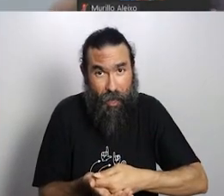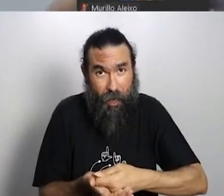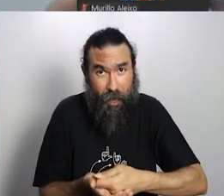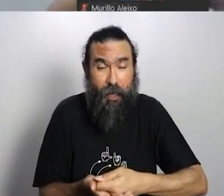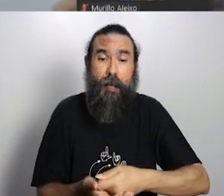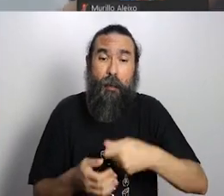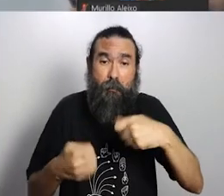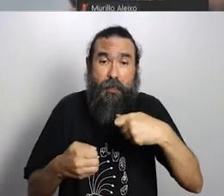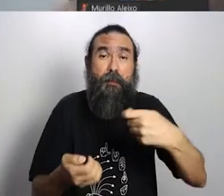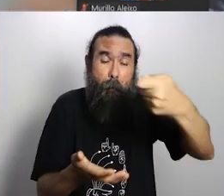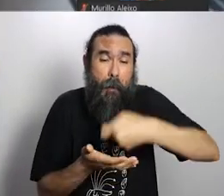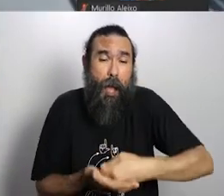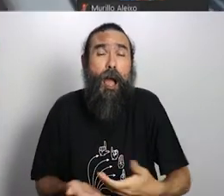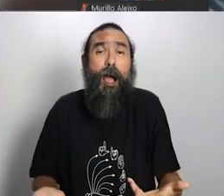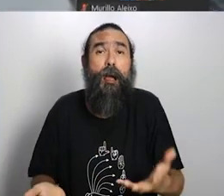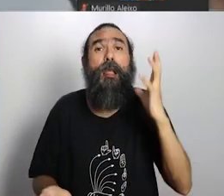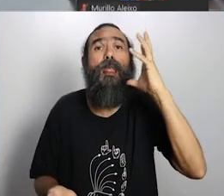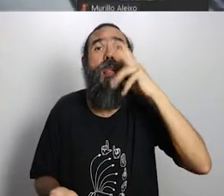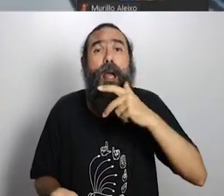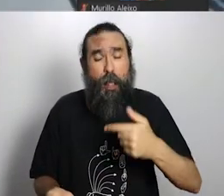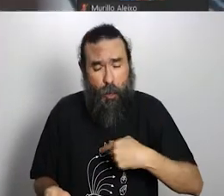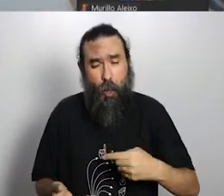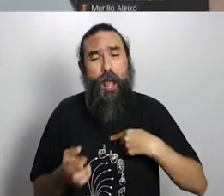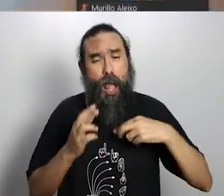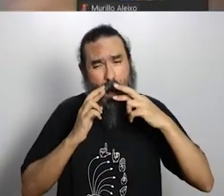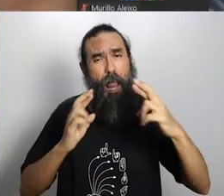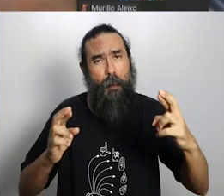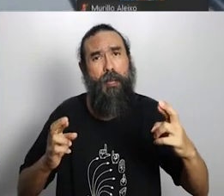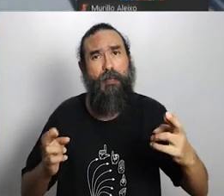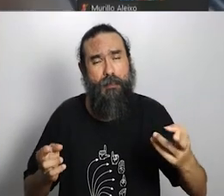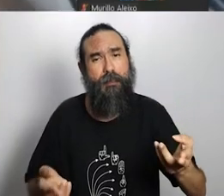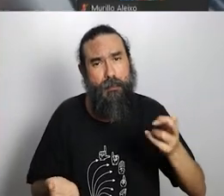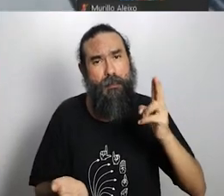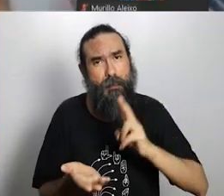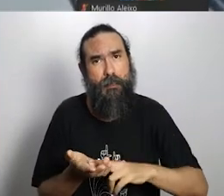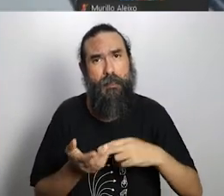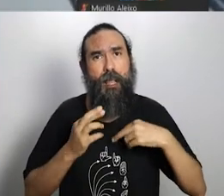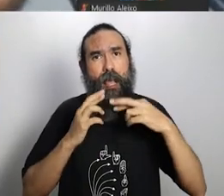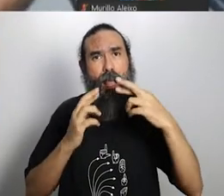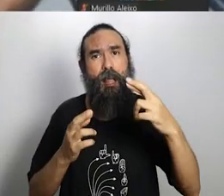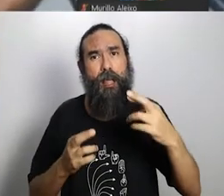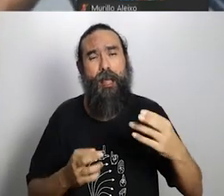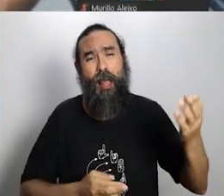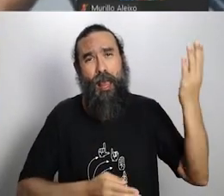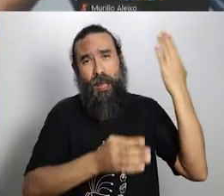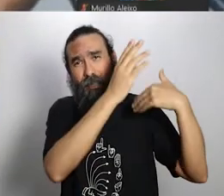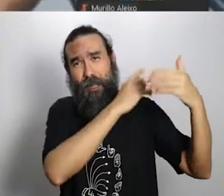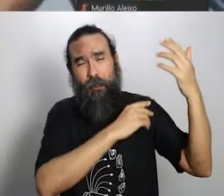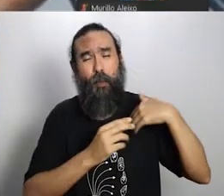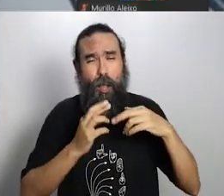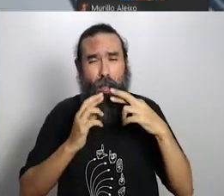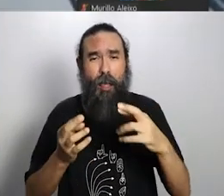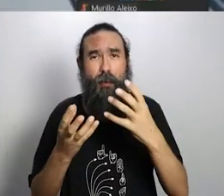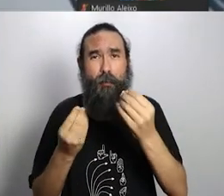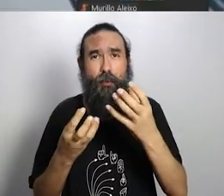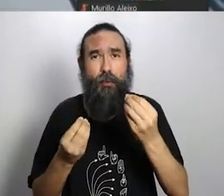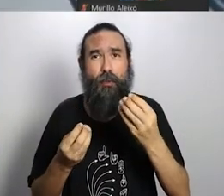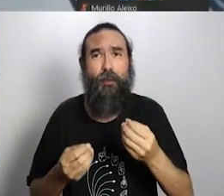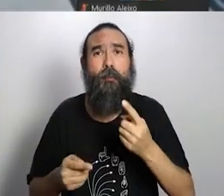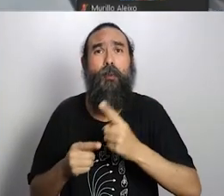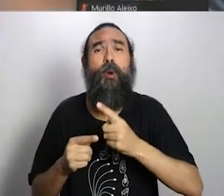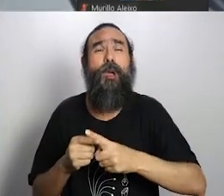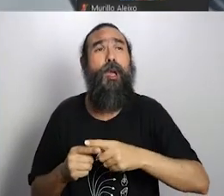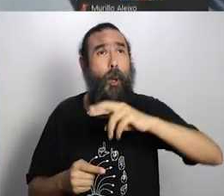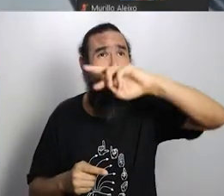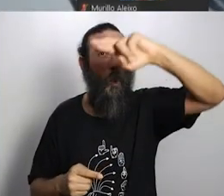pagar. Artista de fora que chega no palco, eles têm 50% logo para dar esses artistas de fora. Os nativos da terra,